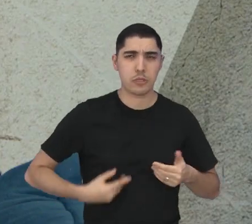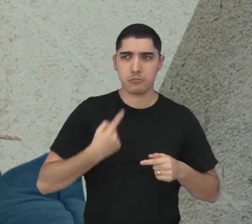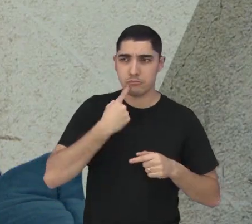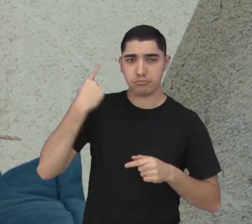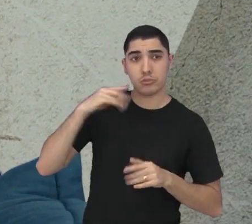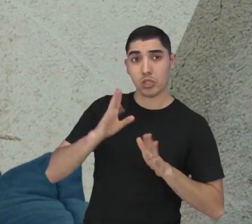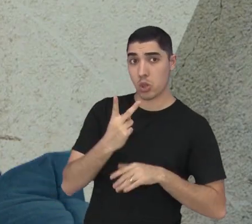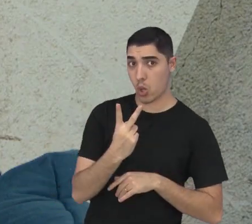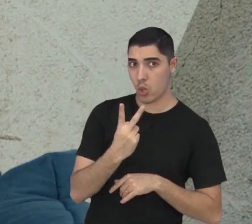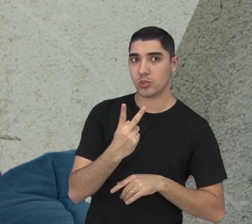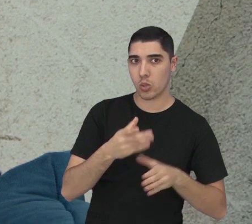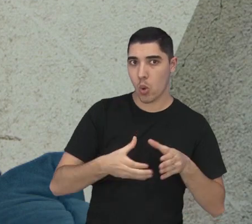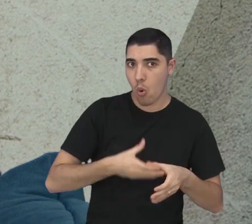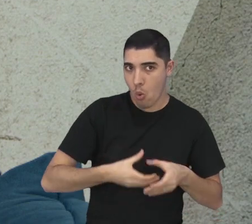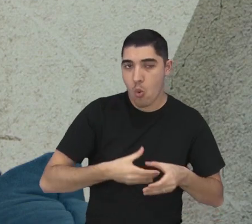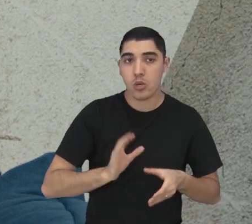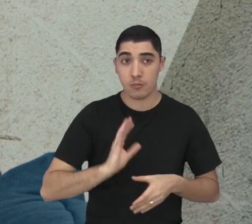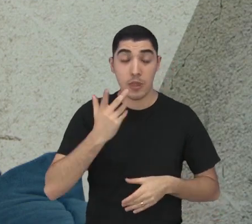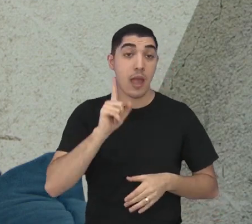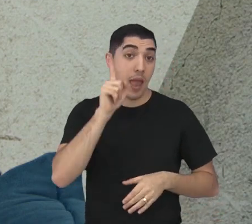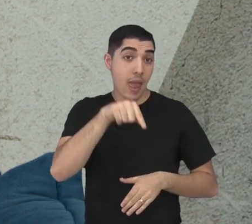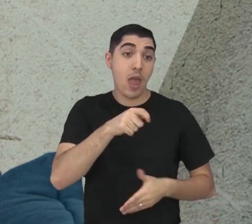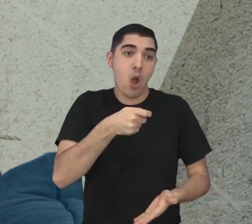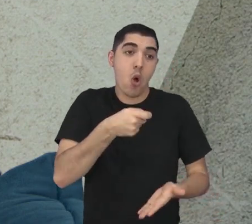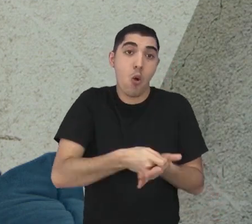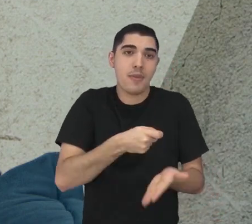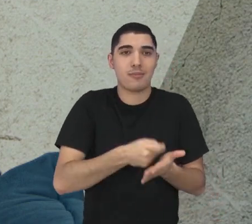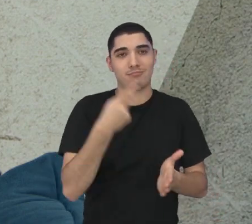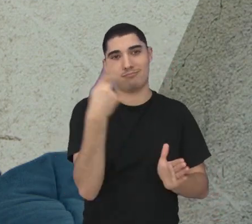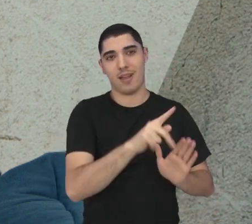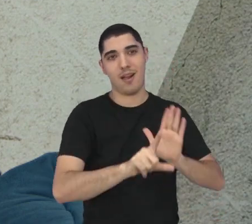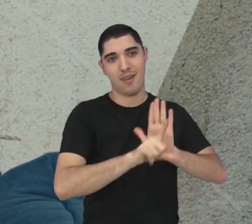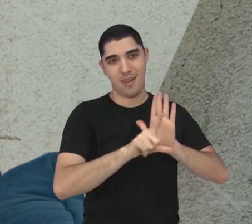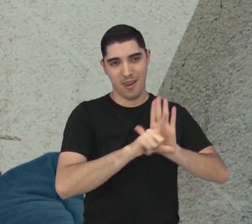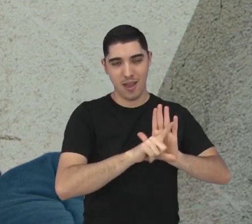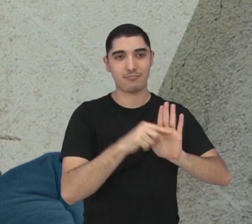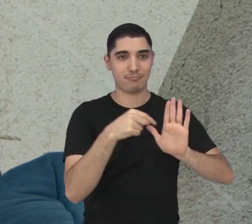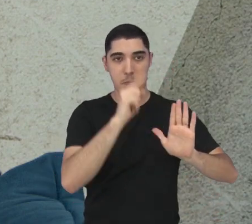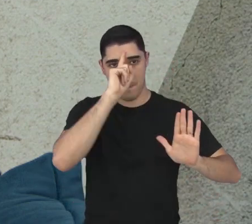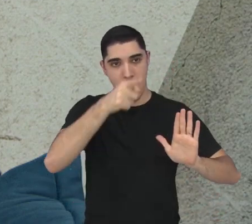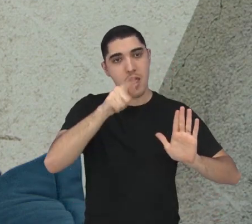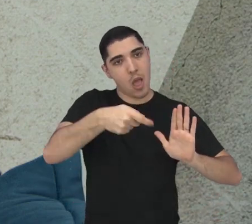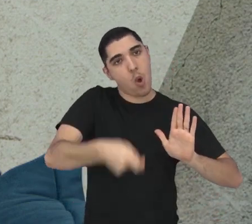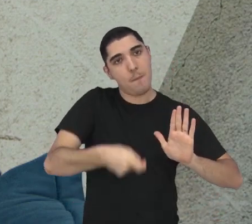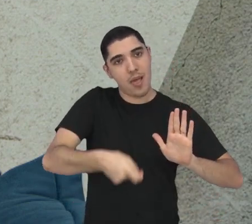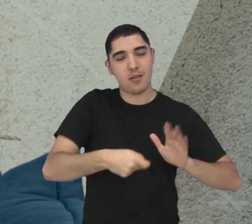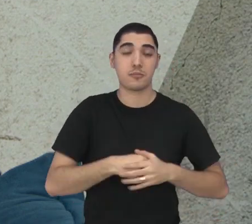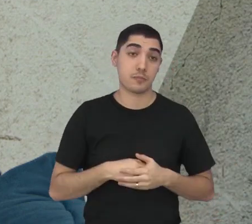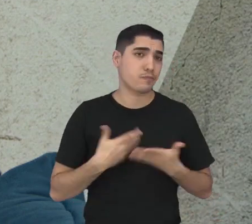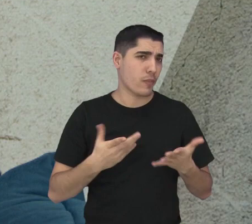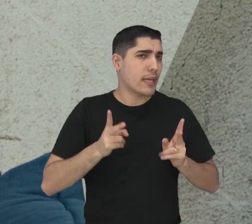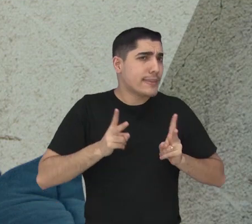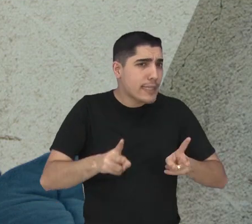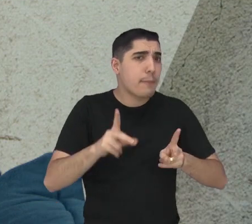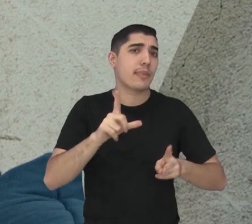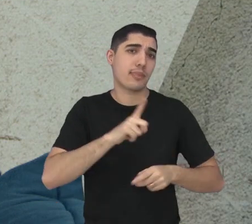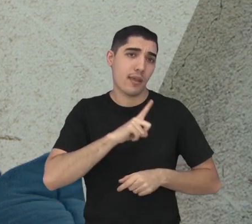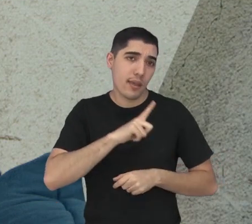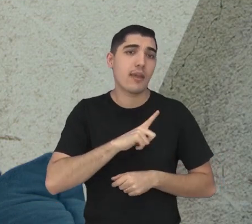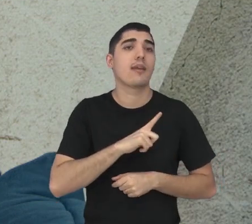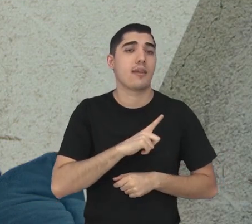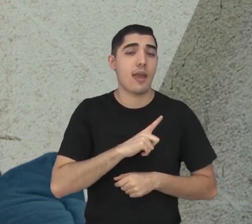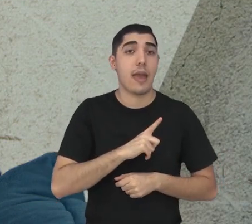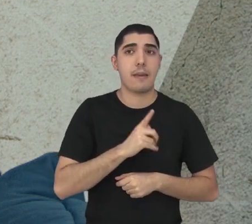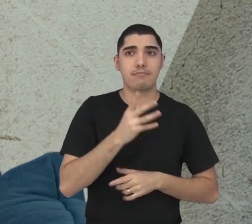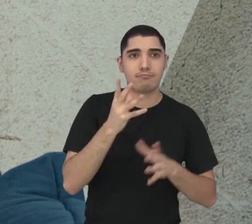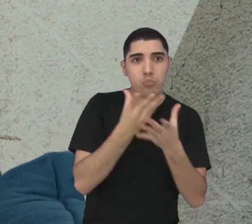recentemente nós tivemos 2. Como eu disse, é uma profissão obrigatória por lei, né, por legislação. Então, nós sempre temos